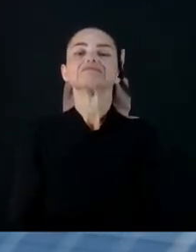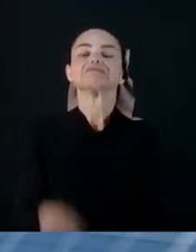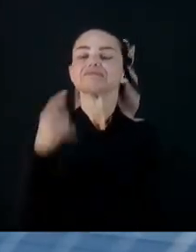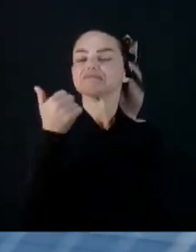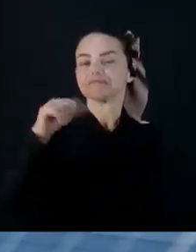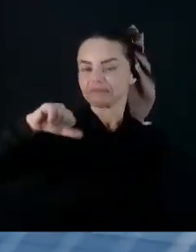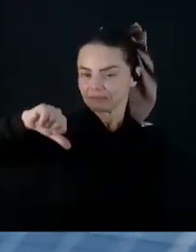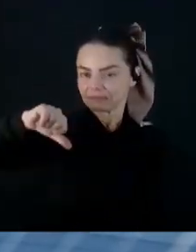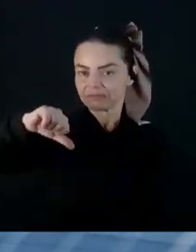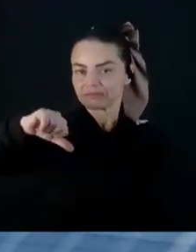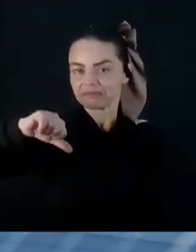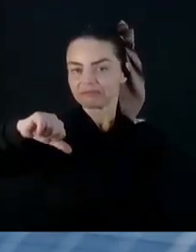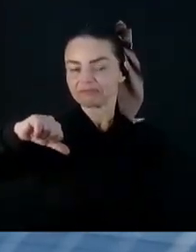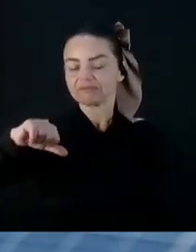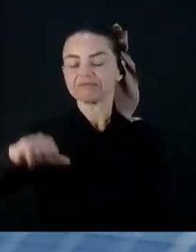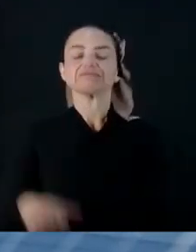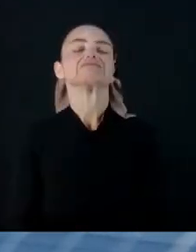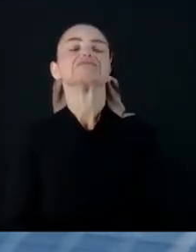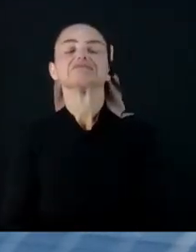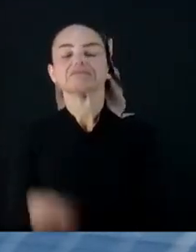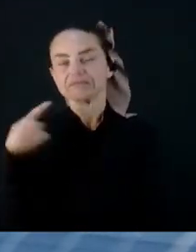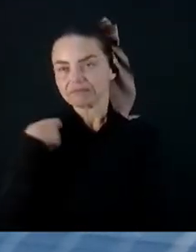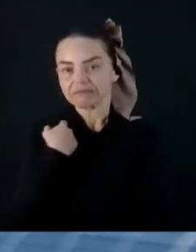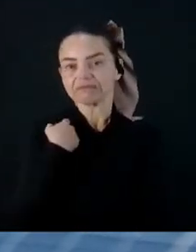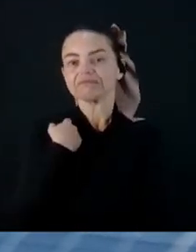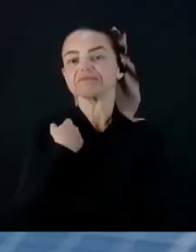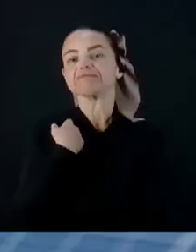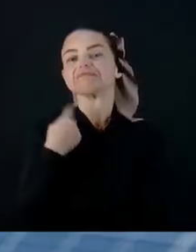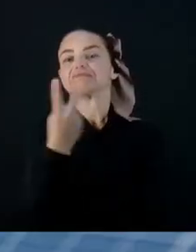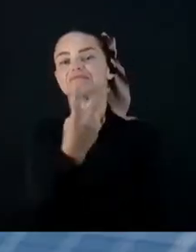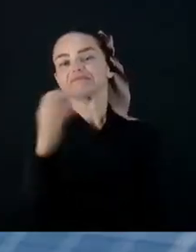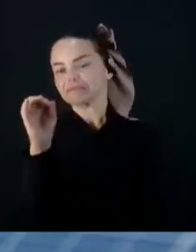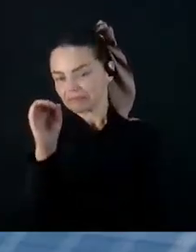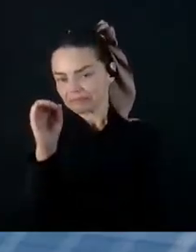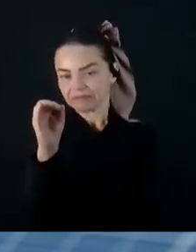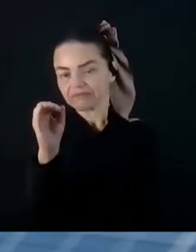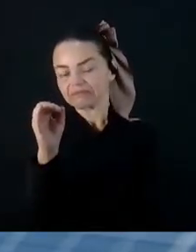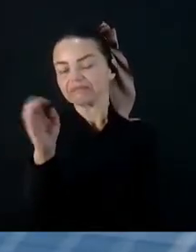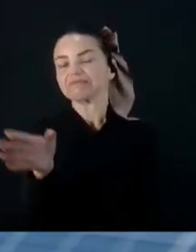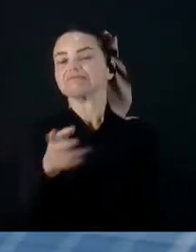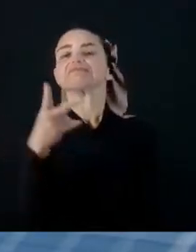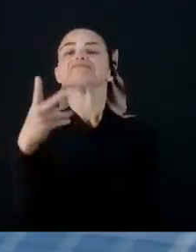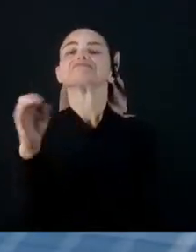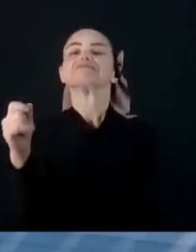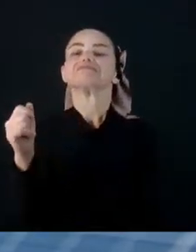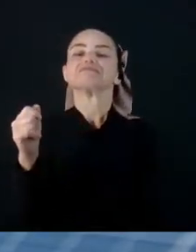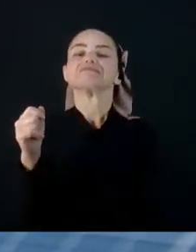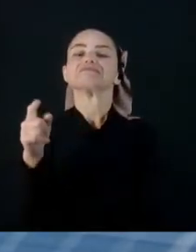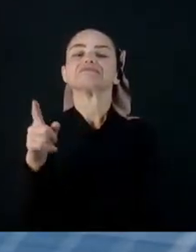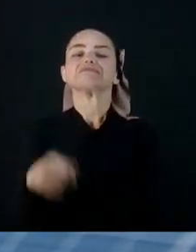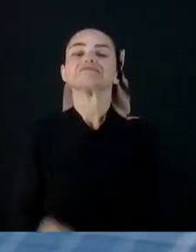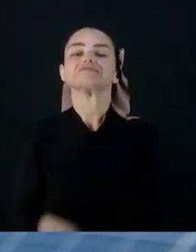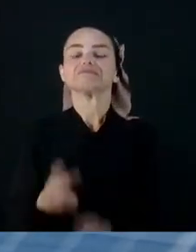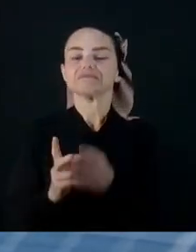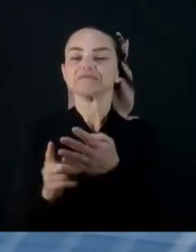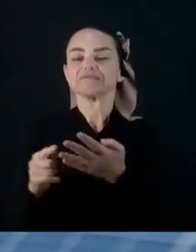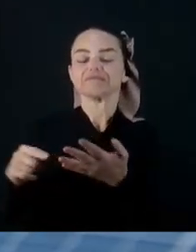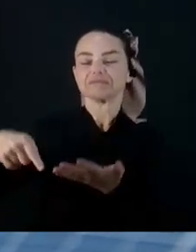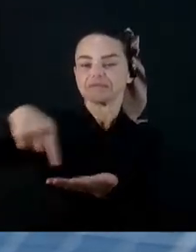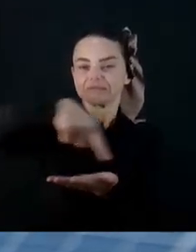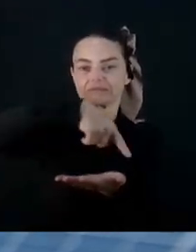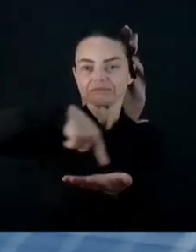de diâmetro. Entendi. Eu vou lá em cima do 20 por 20, que é o meu quadrado, Uhum. risco o diâmetro em todos os